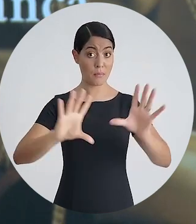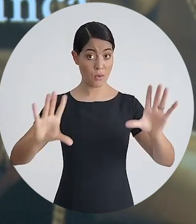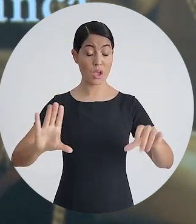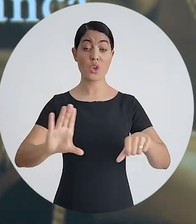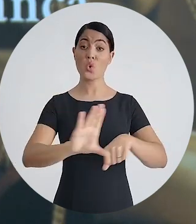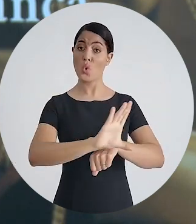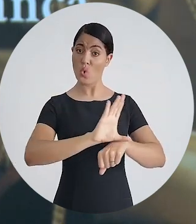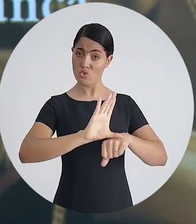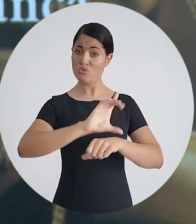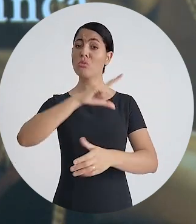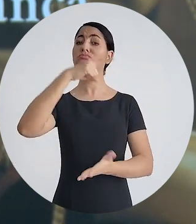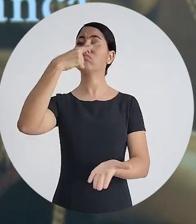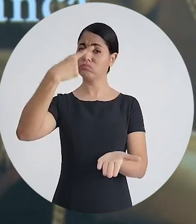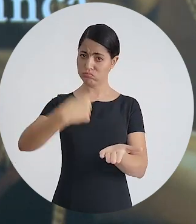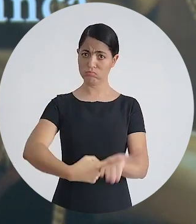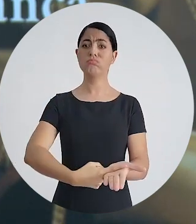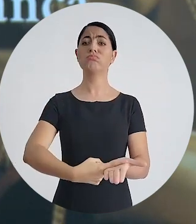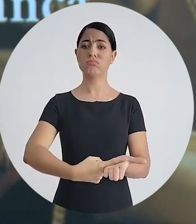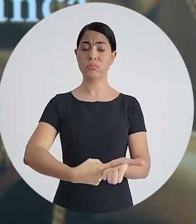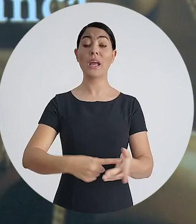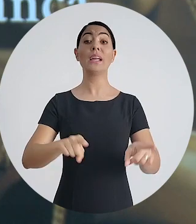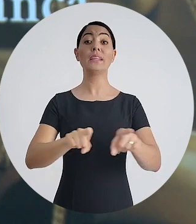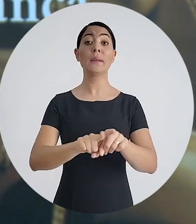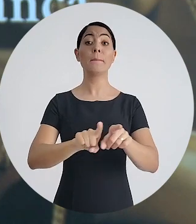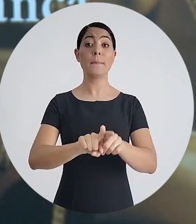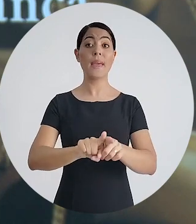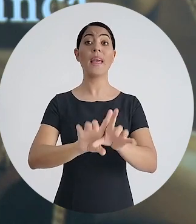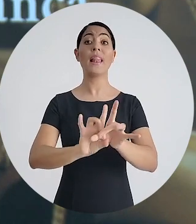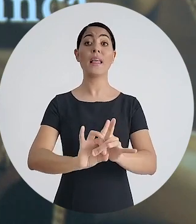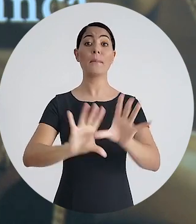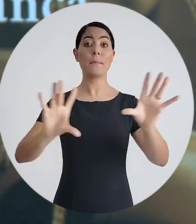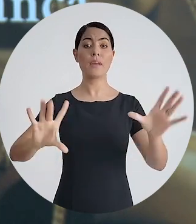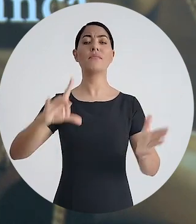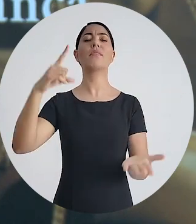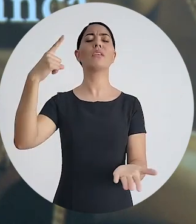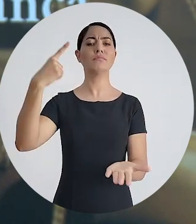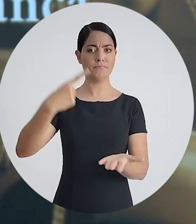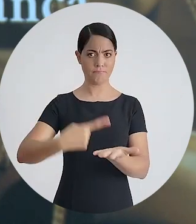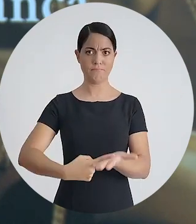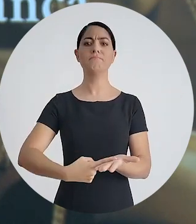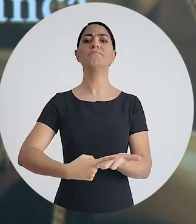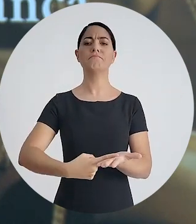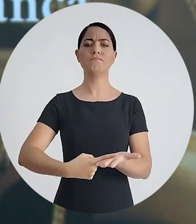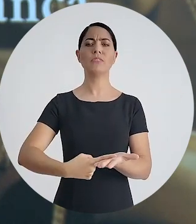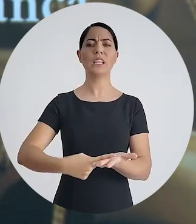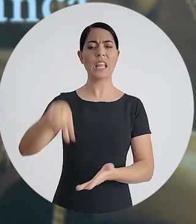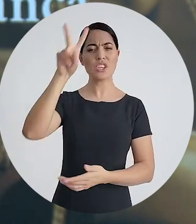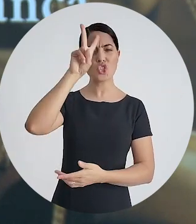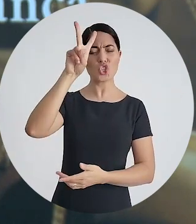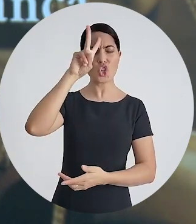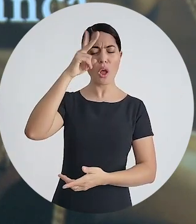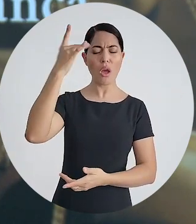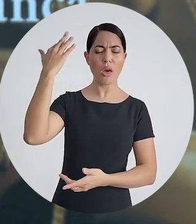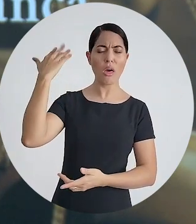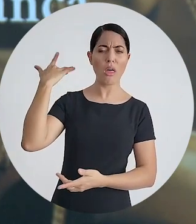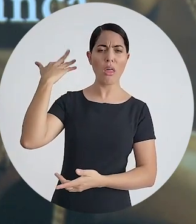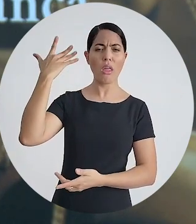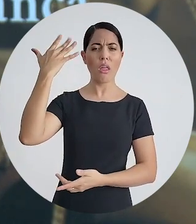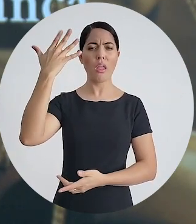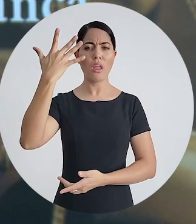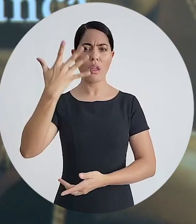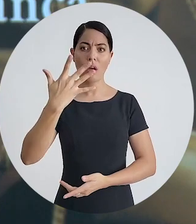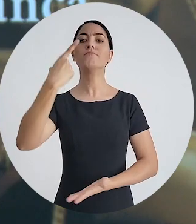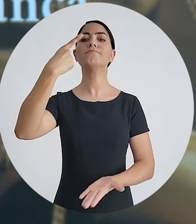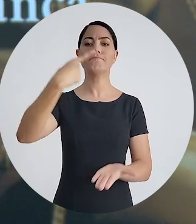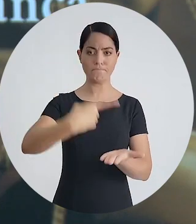democracia, com a Constituição, com as liberdades. É o compromisso histórico da advocacia brasileira.